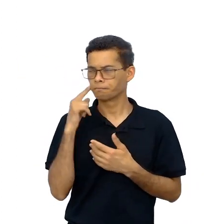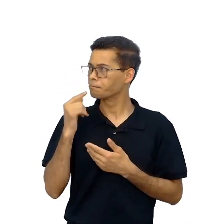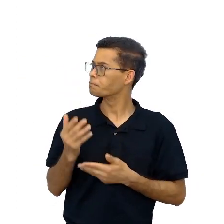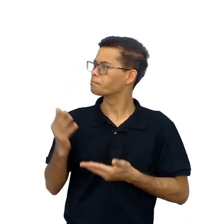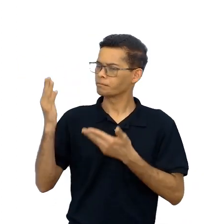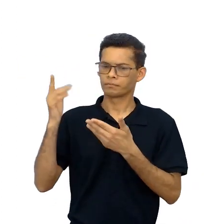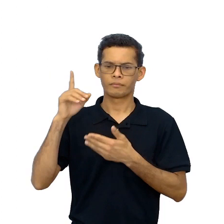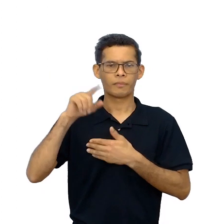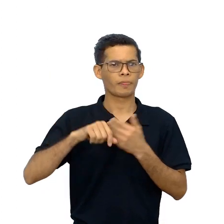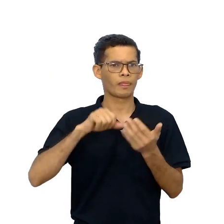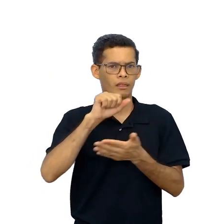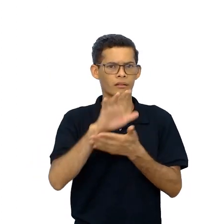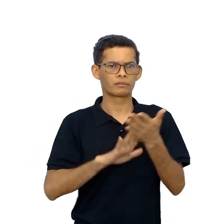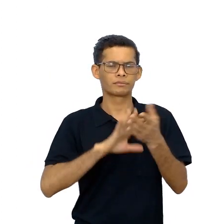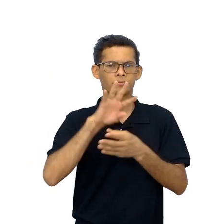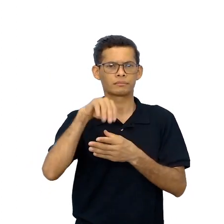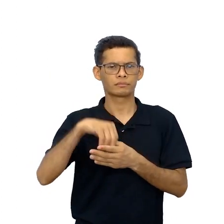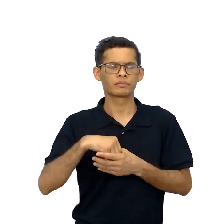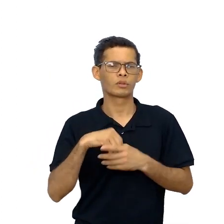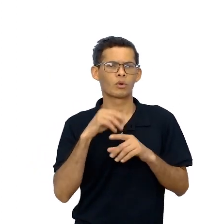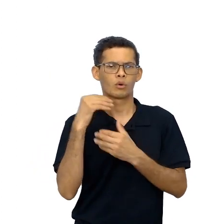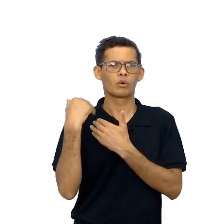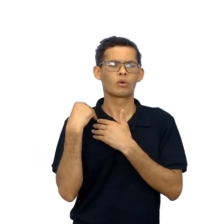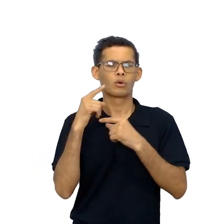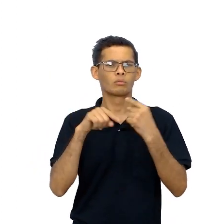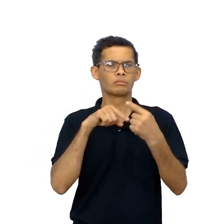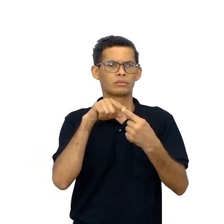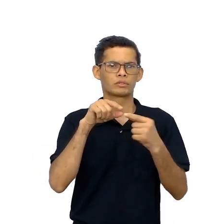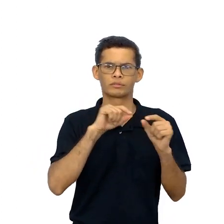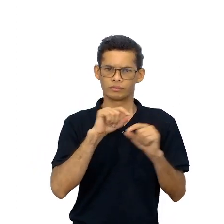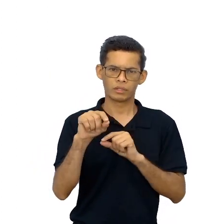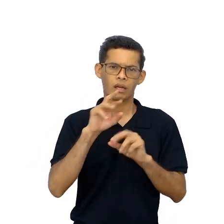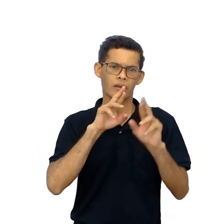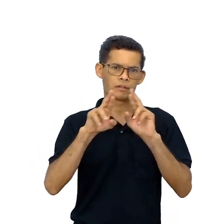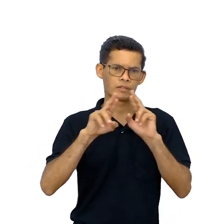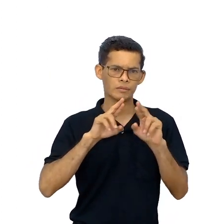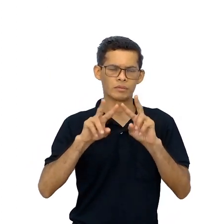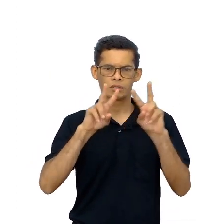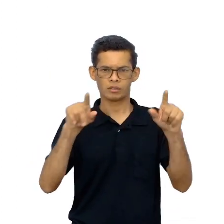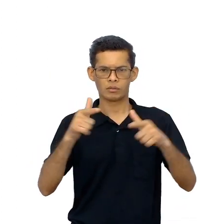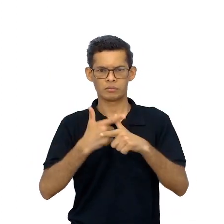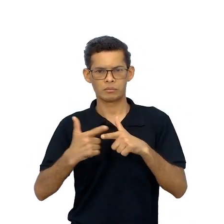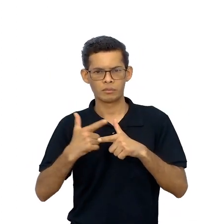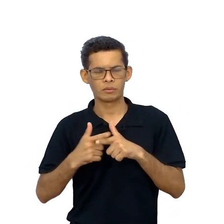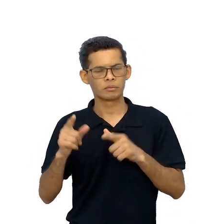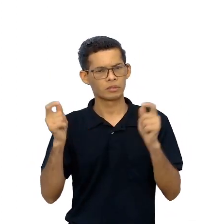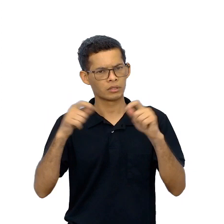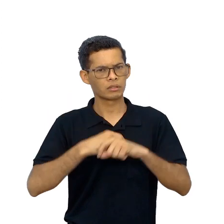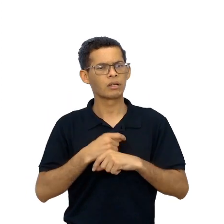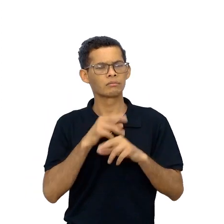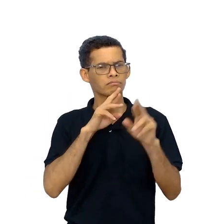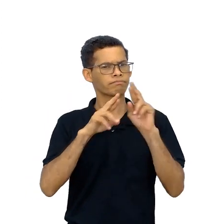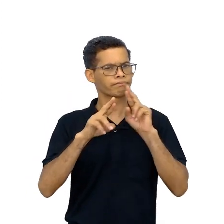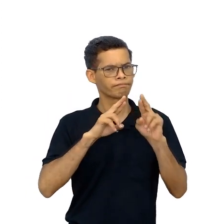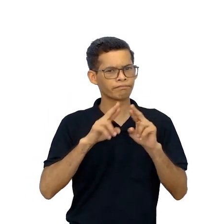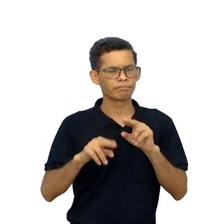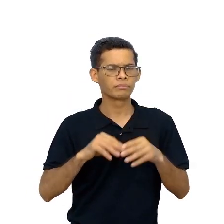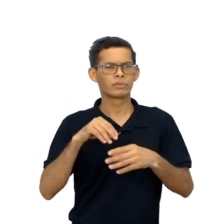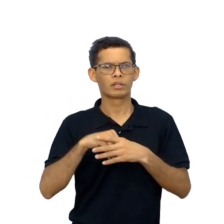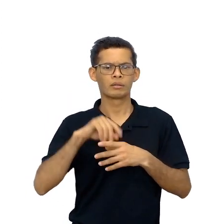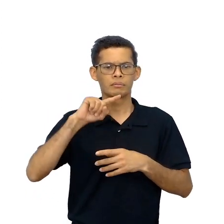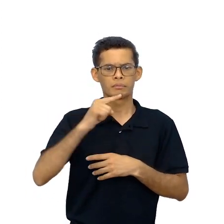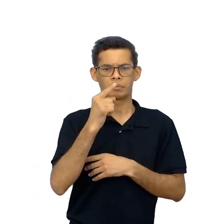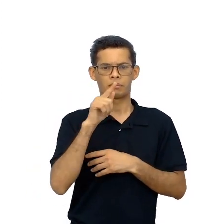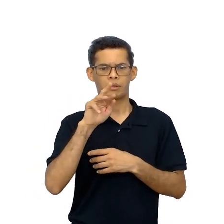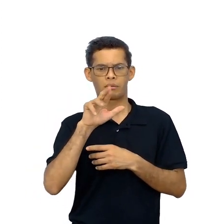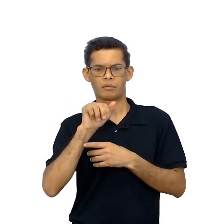como habilidade essencial resolver e elaborar situações problema que possam ser representadas por equações polinomiais de primeiro grau